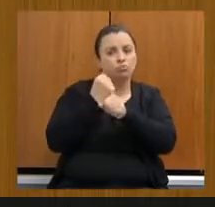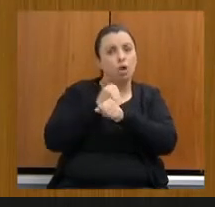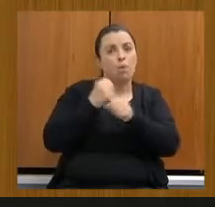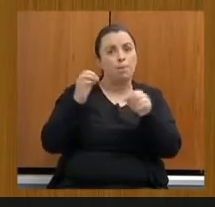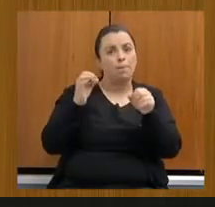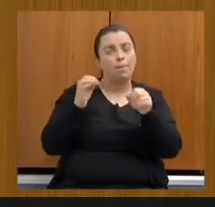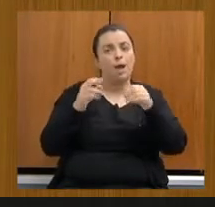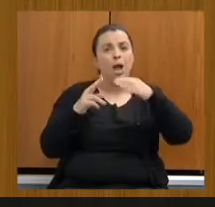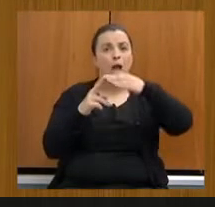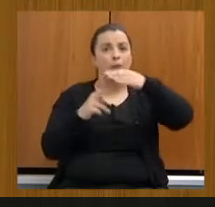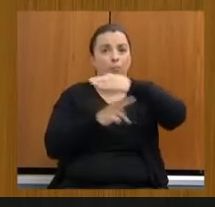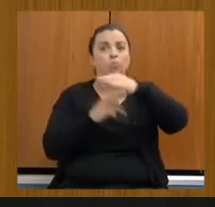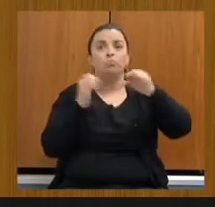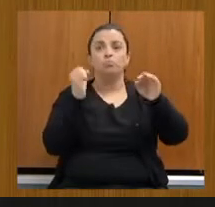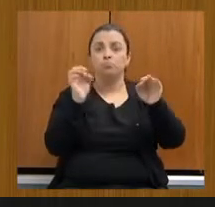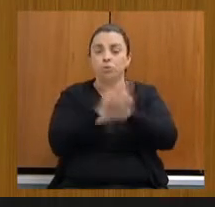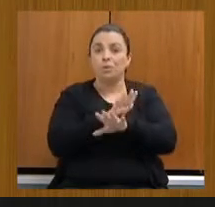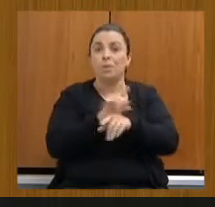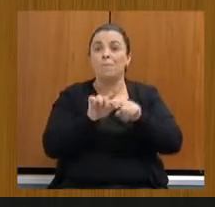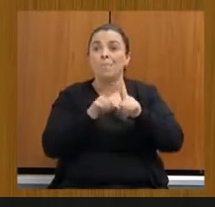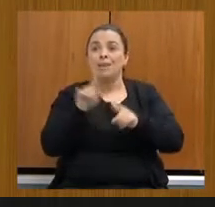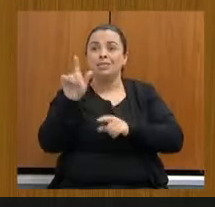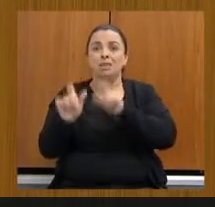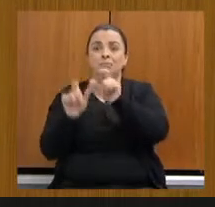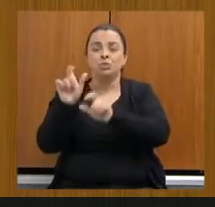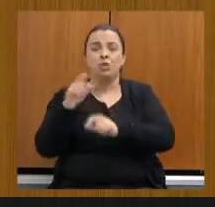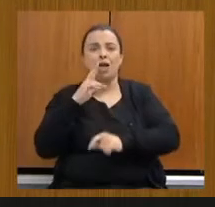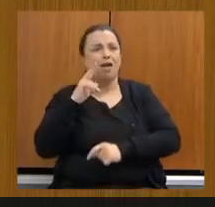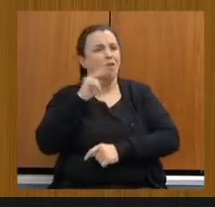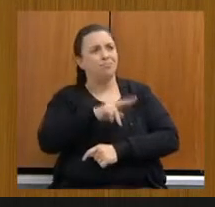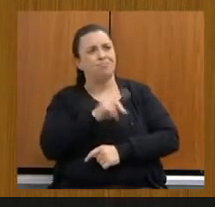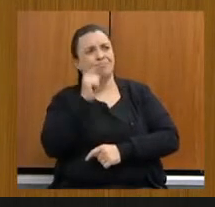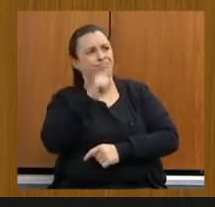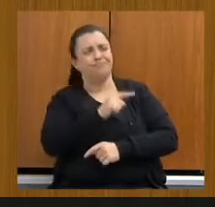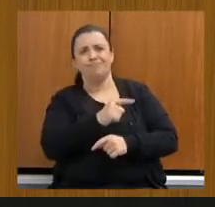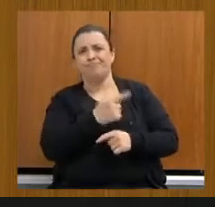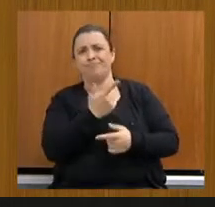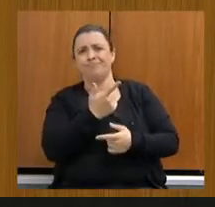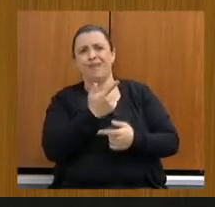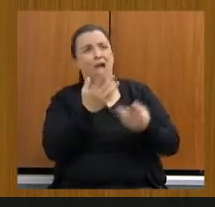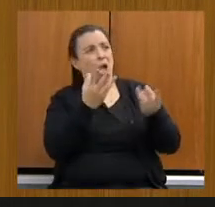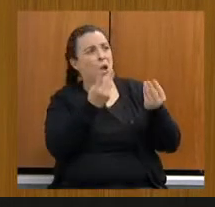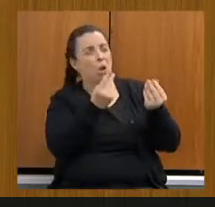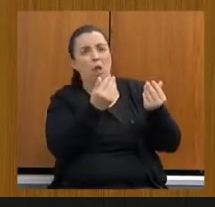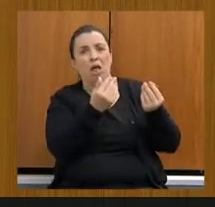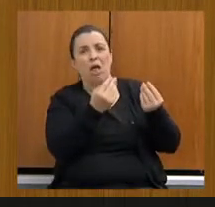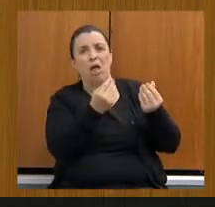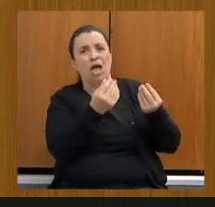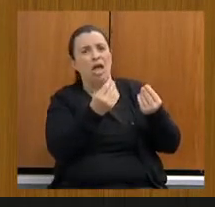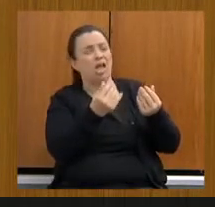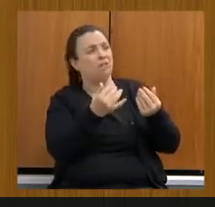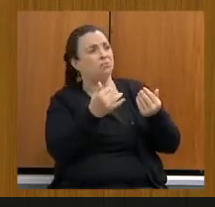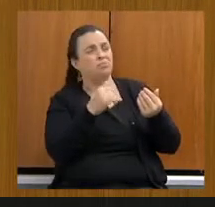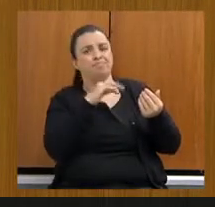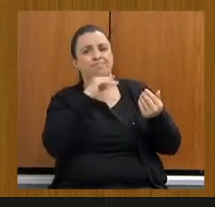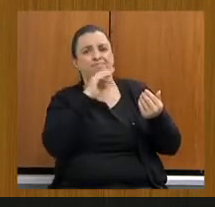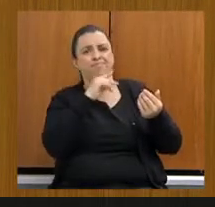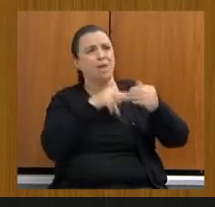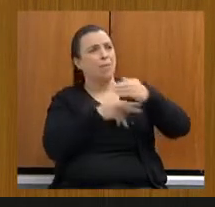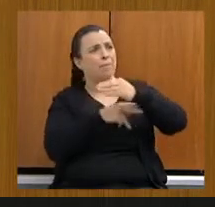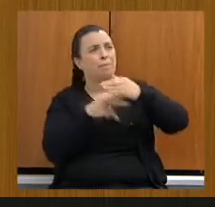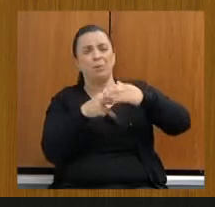reclamam da má qualidade dessas pontas eu acho que muitas vezes também esses Grandes projetos eles precisam ser